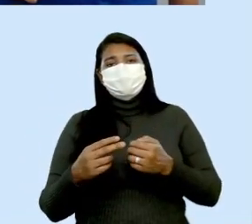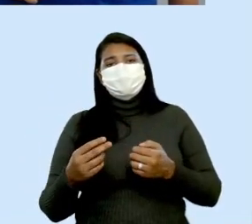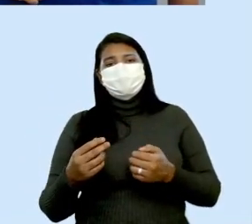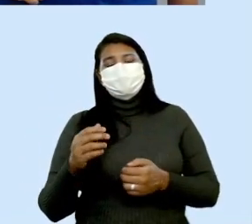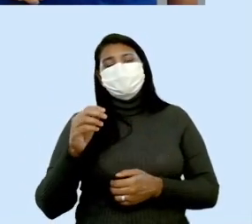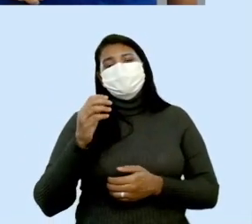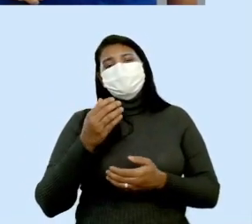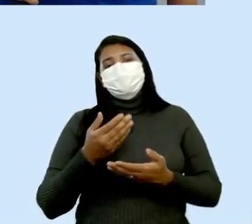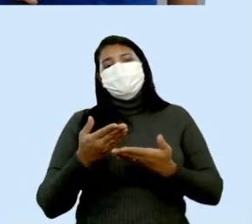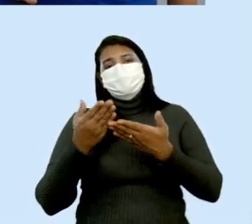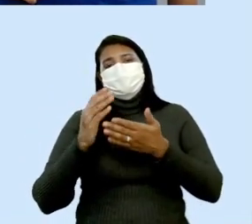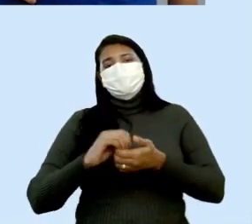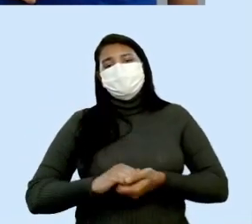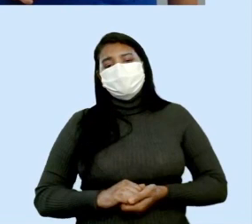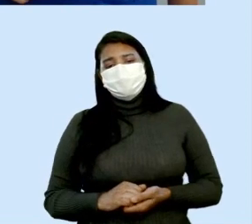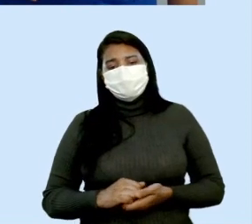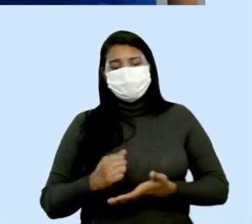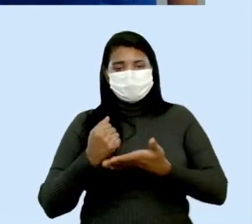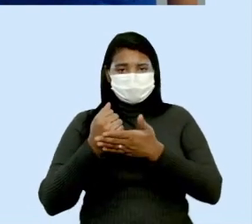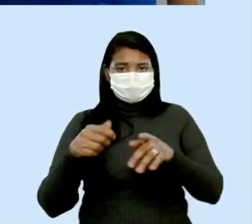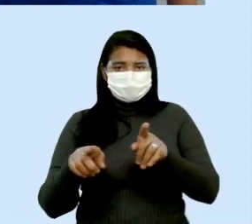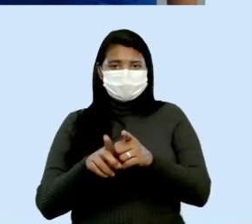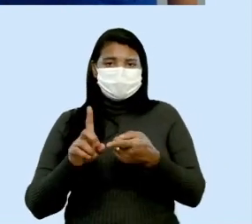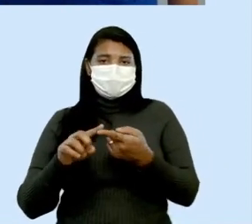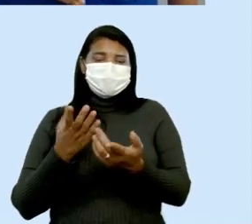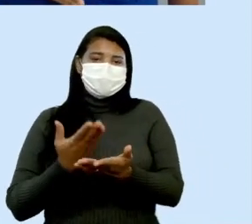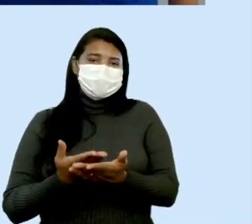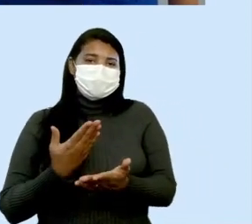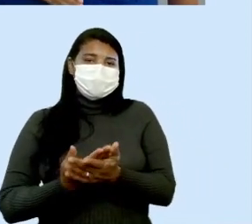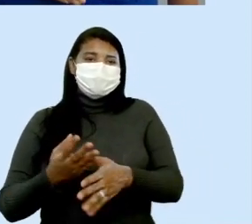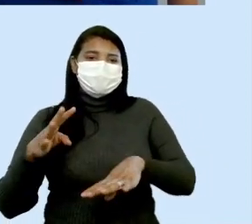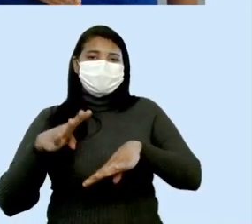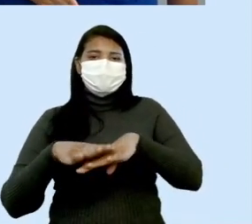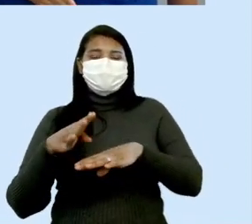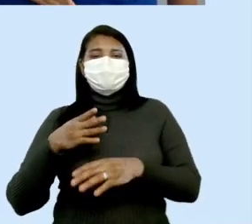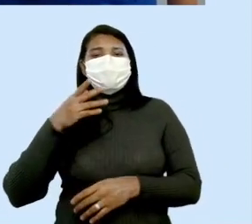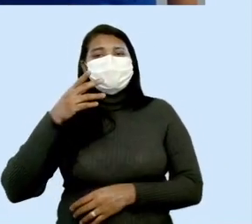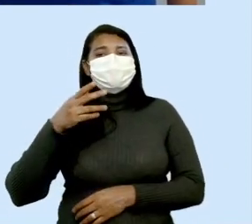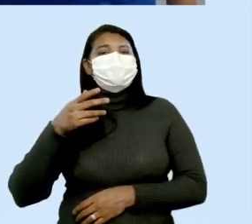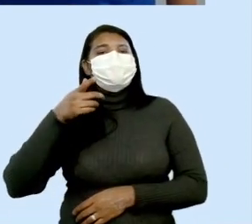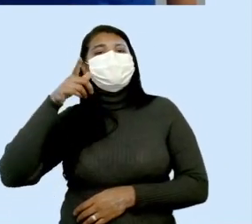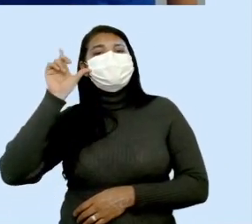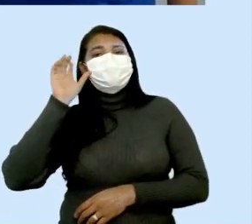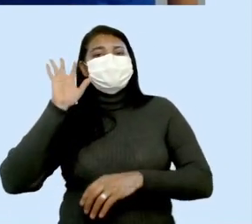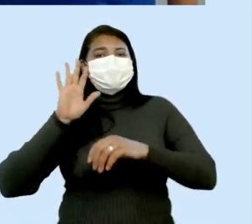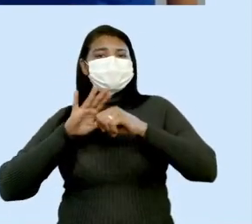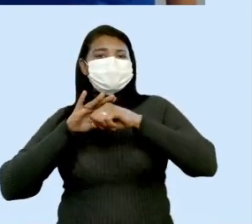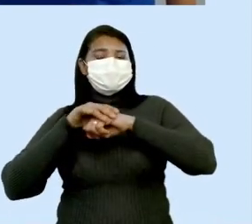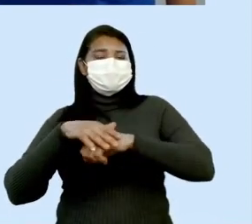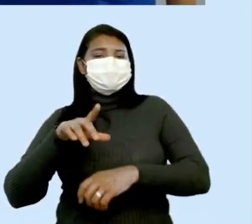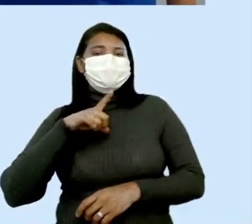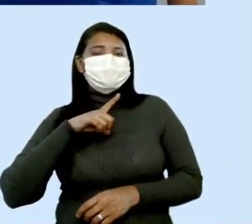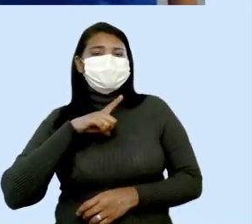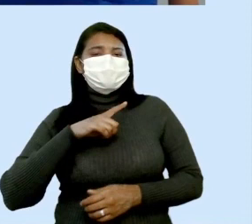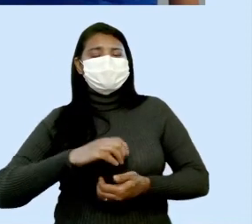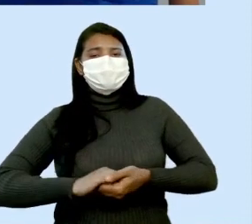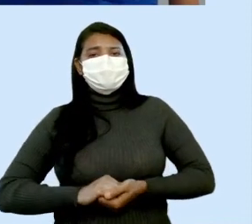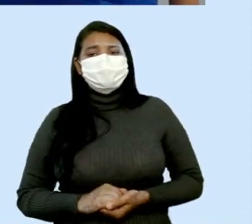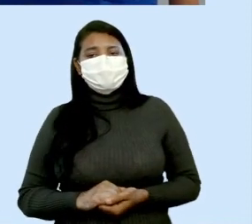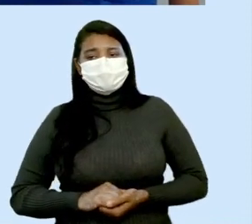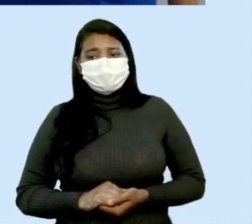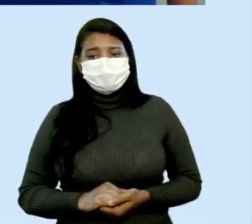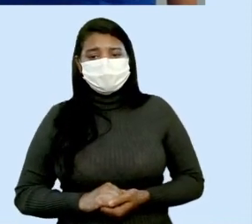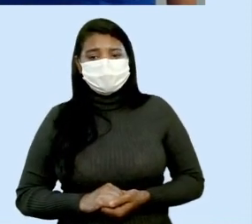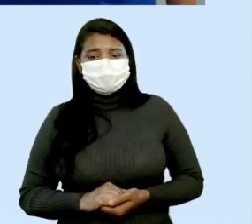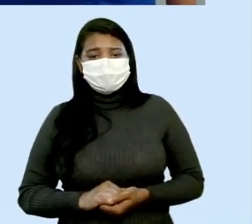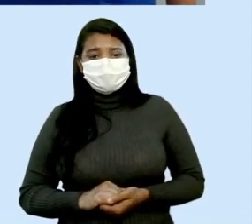she studied math last night, ela estudou matemática ontem à noite, a gente tem ali